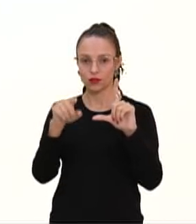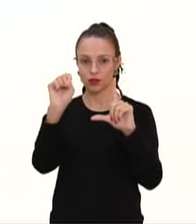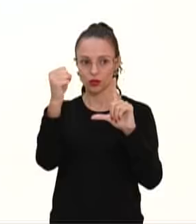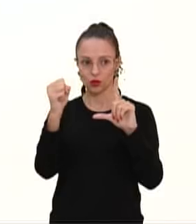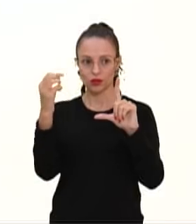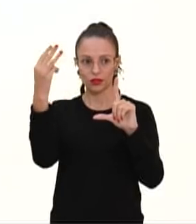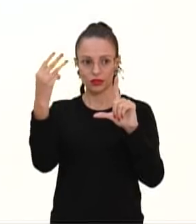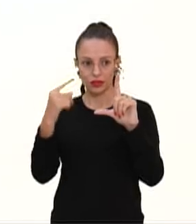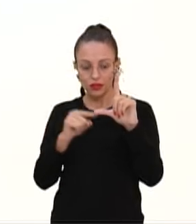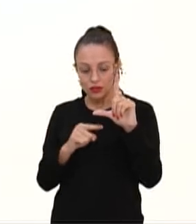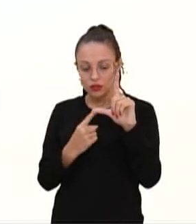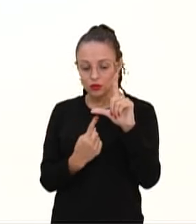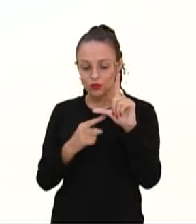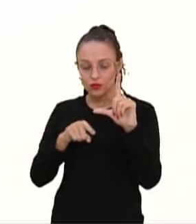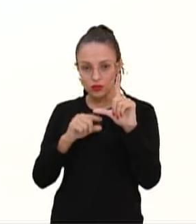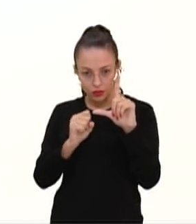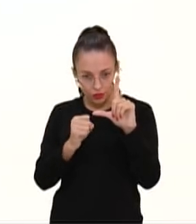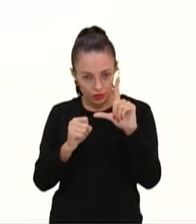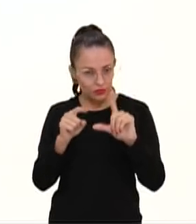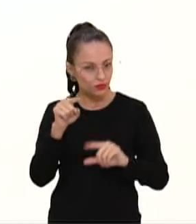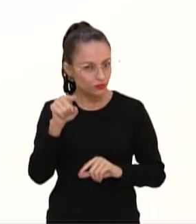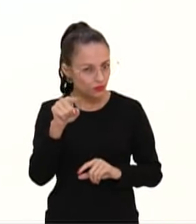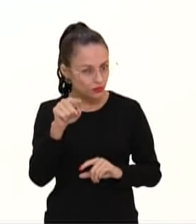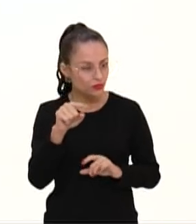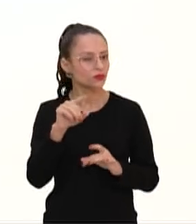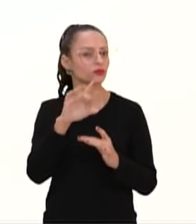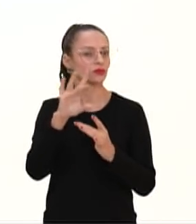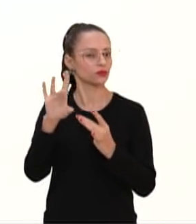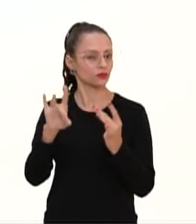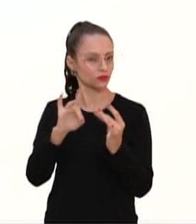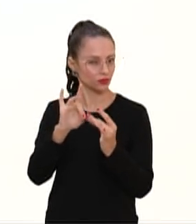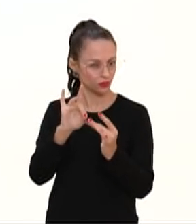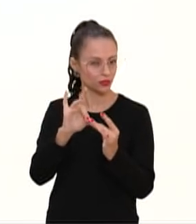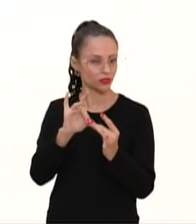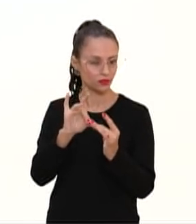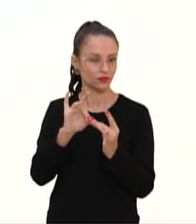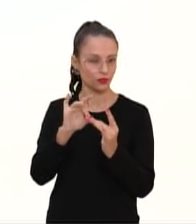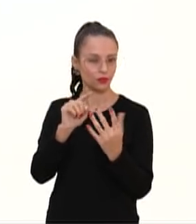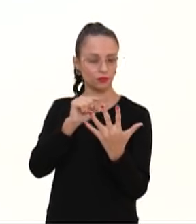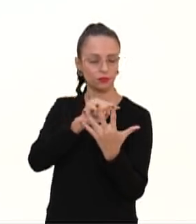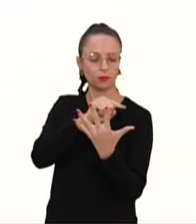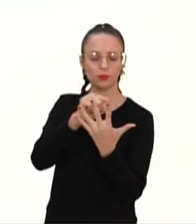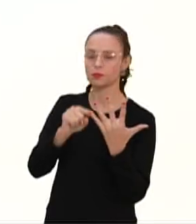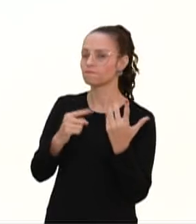base 1,8. Esse também é um caso especial.